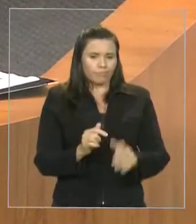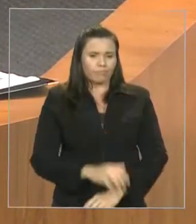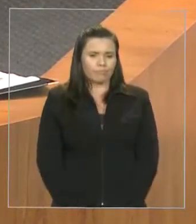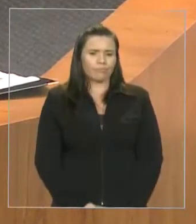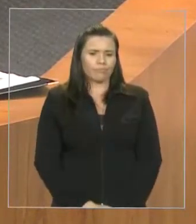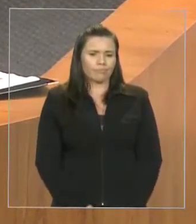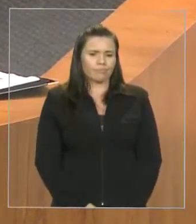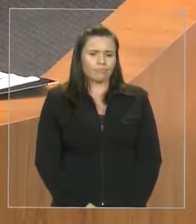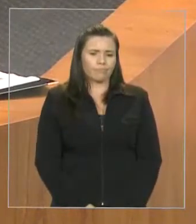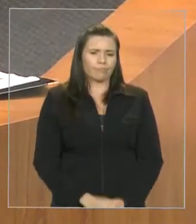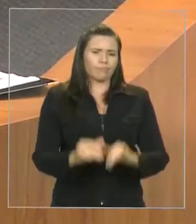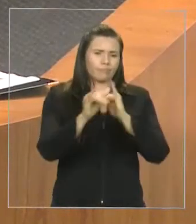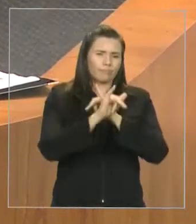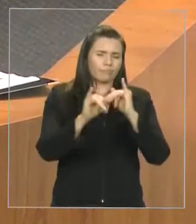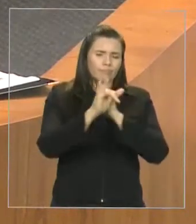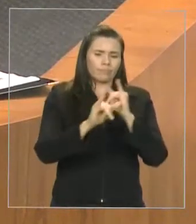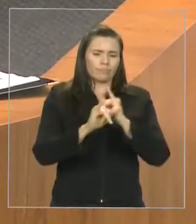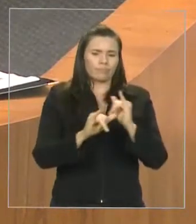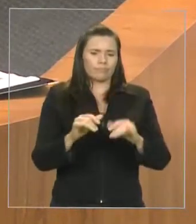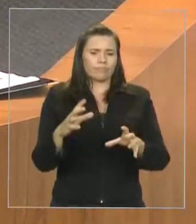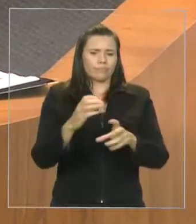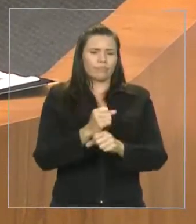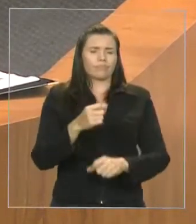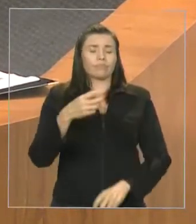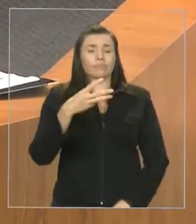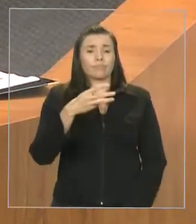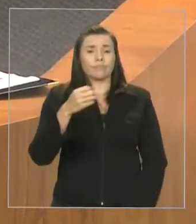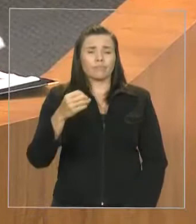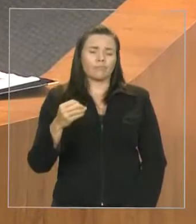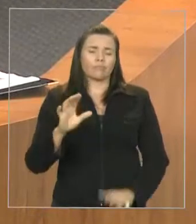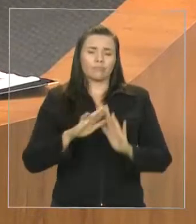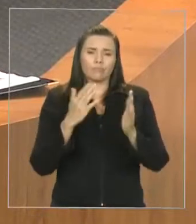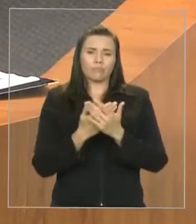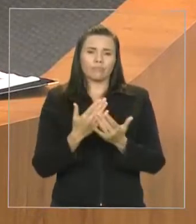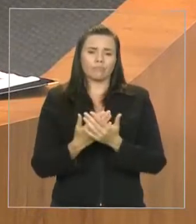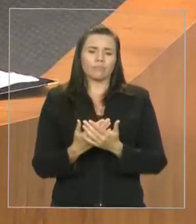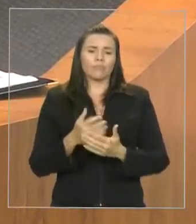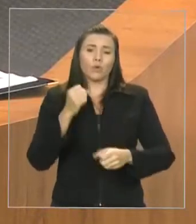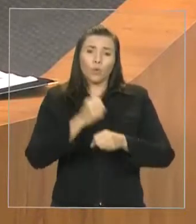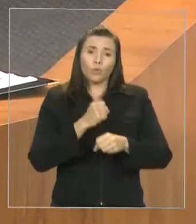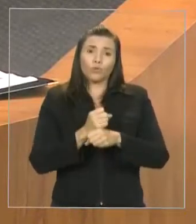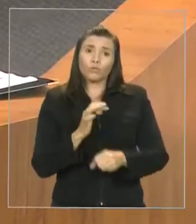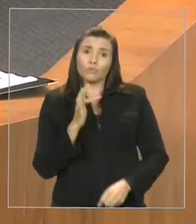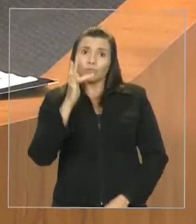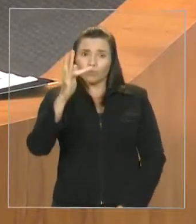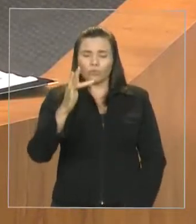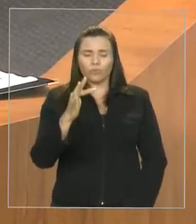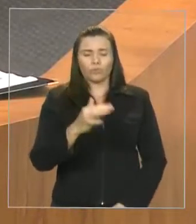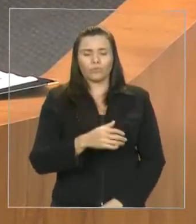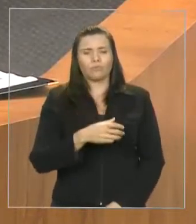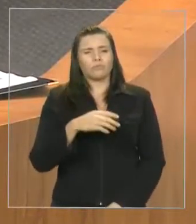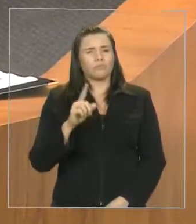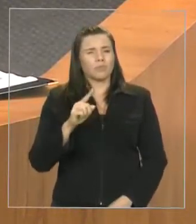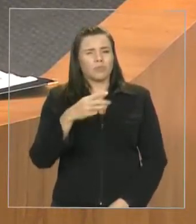diz que 300 escolas dignas serão construídas até 2016.